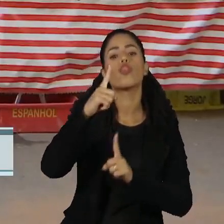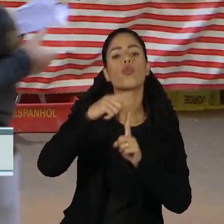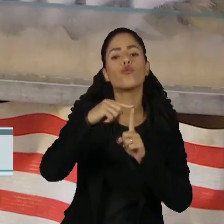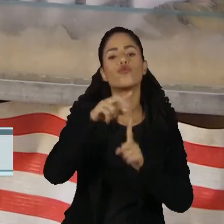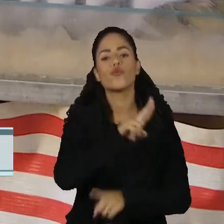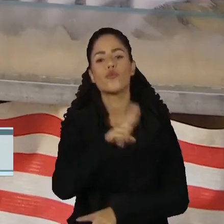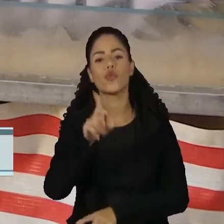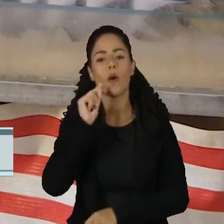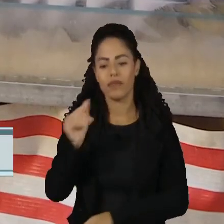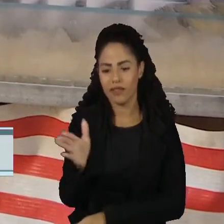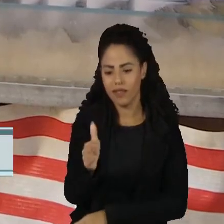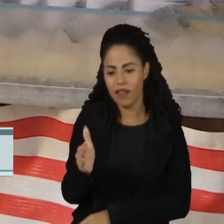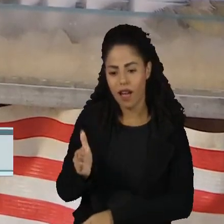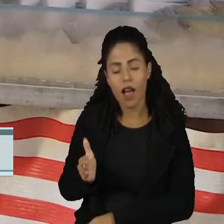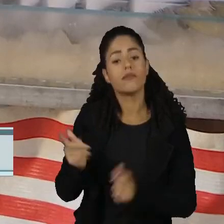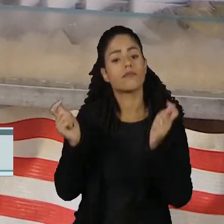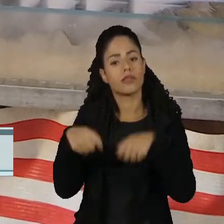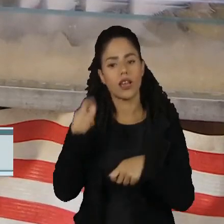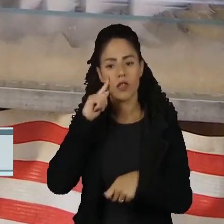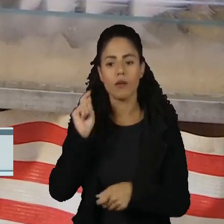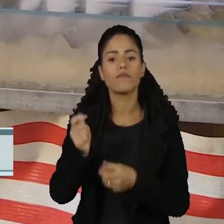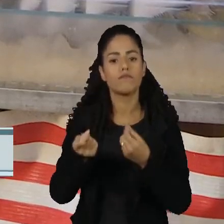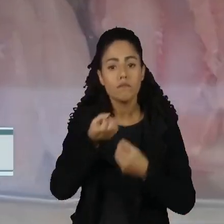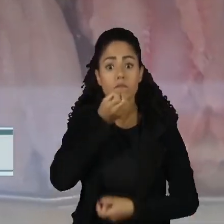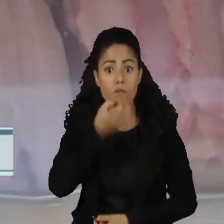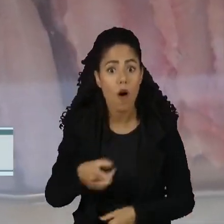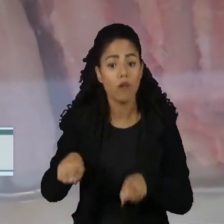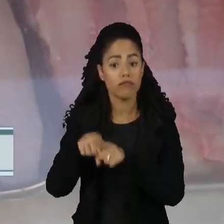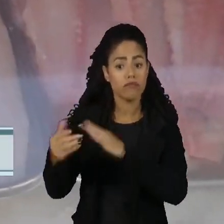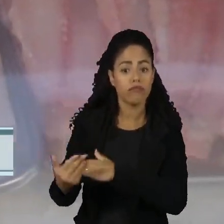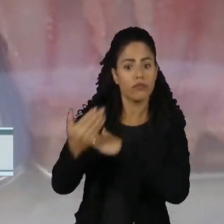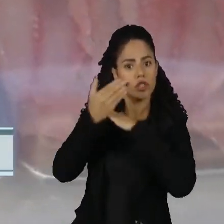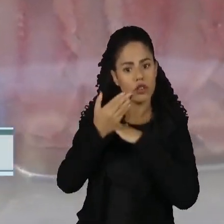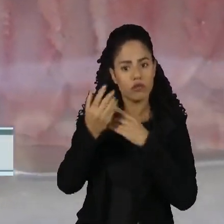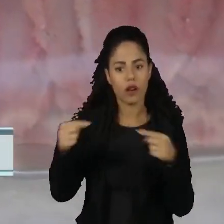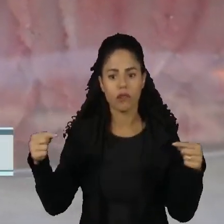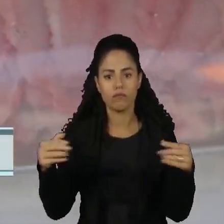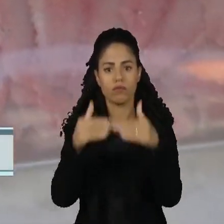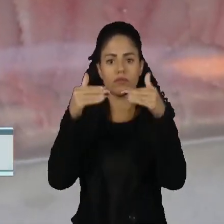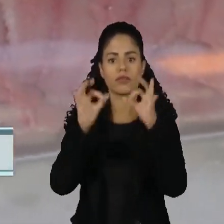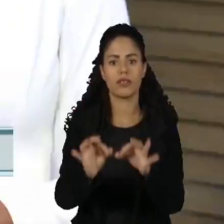sardinha fresca, então tem opções de pescado, de proteína, que compete agora com a proteína ovo.